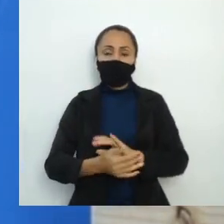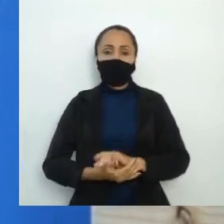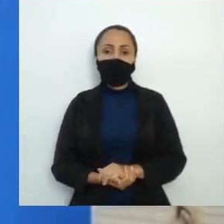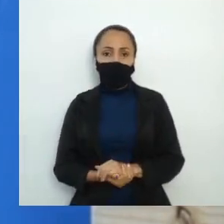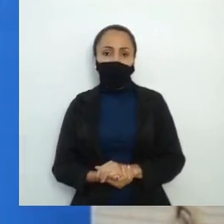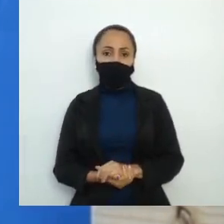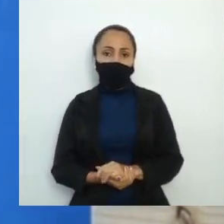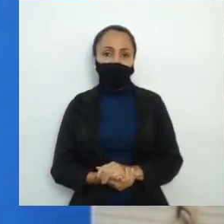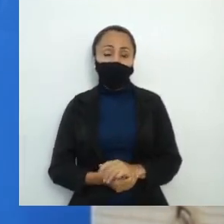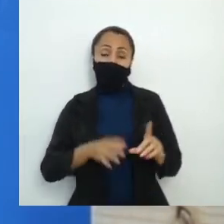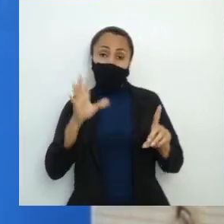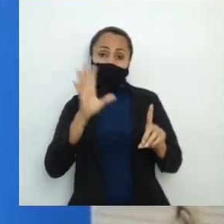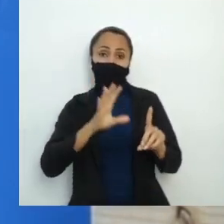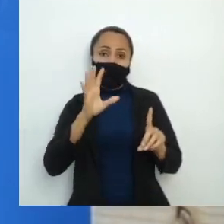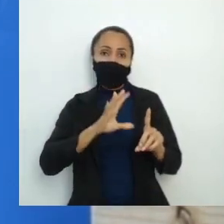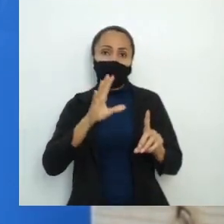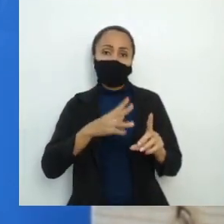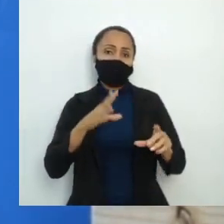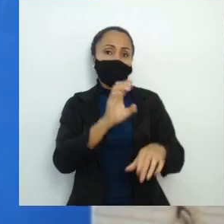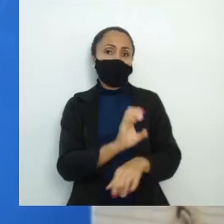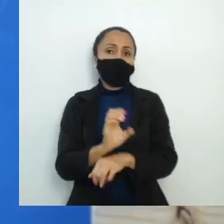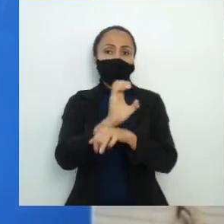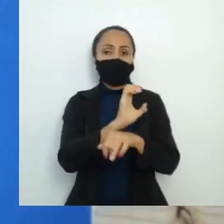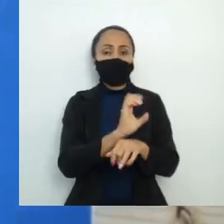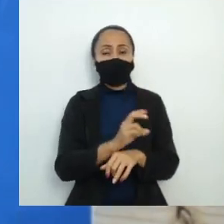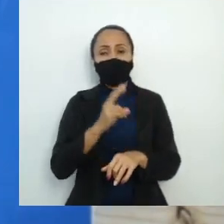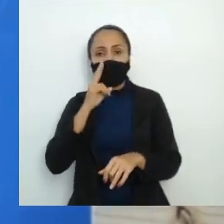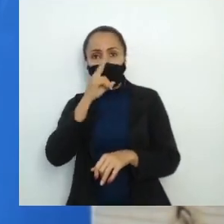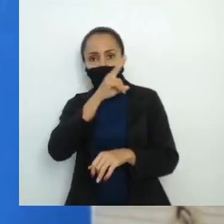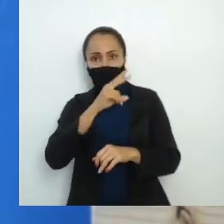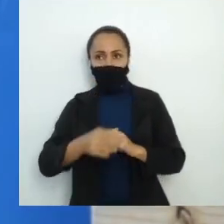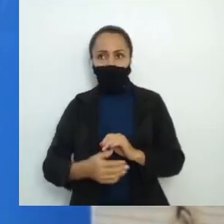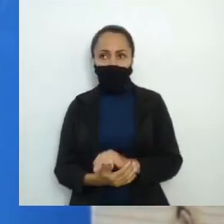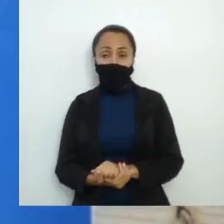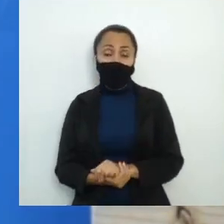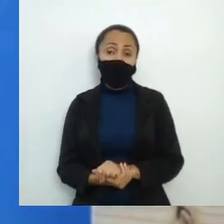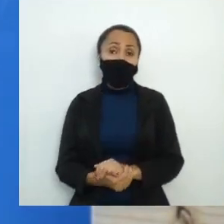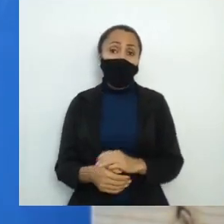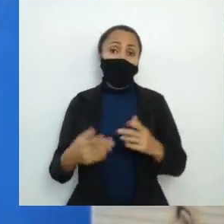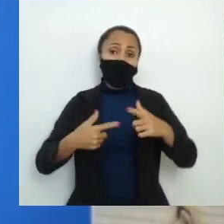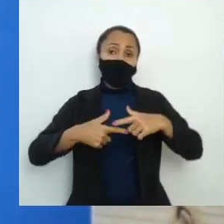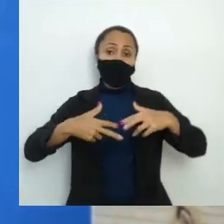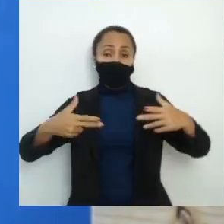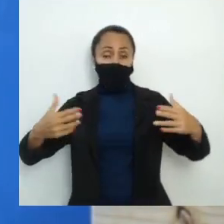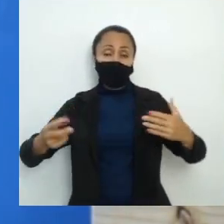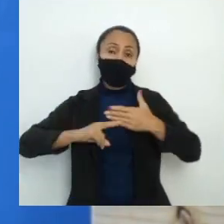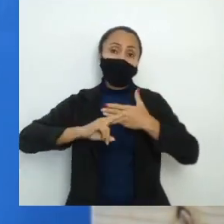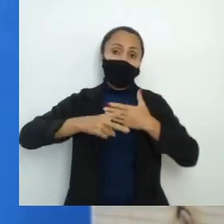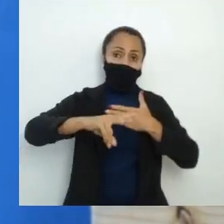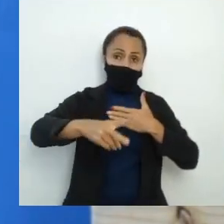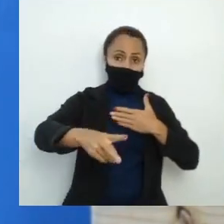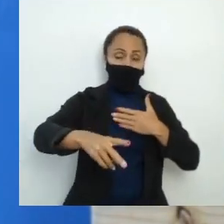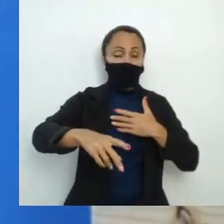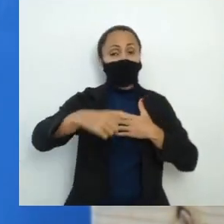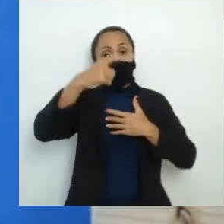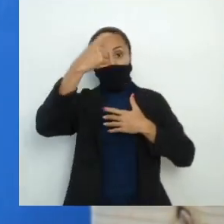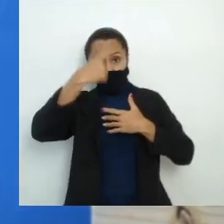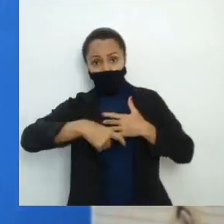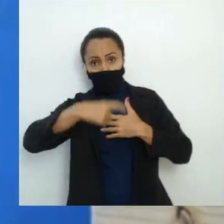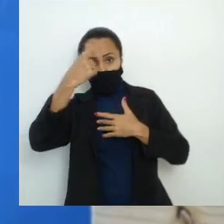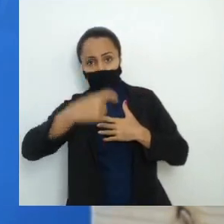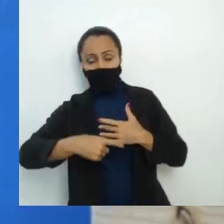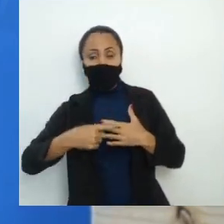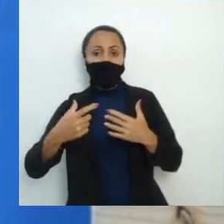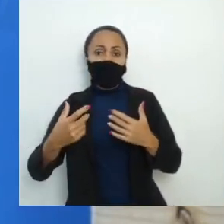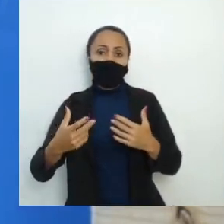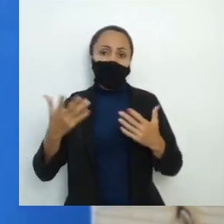forte, opressor, absolutista. A partir daqui não, a coisa acontece e a consequência, essa moral, como eu disse a vocês, que trouxe, né,